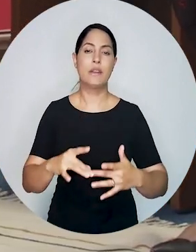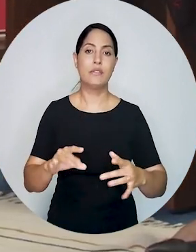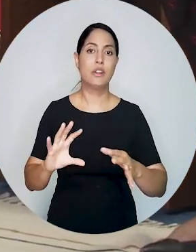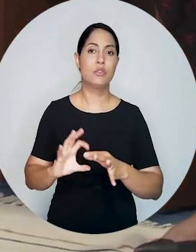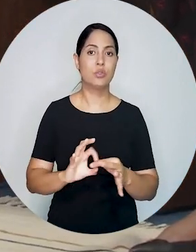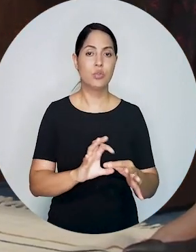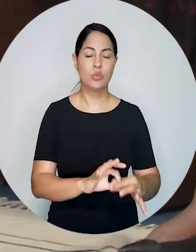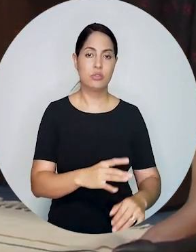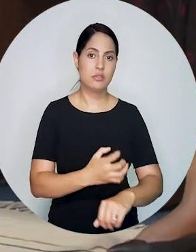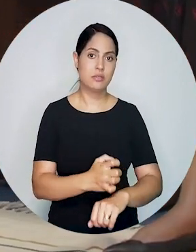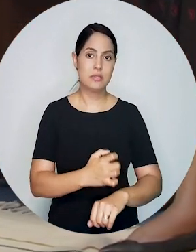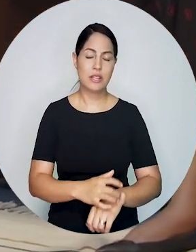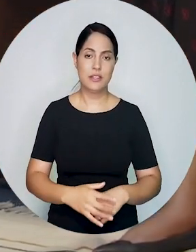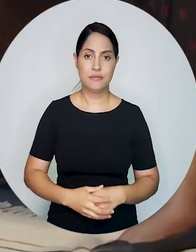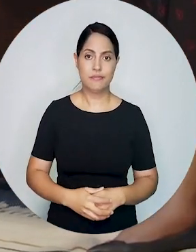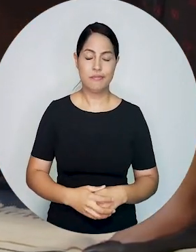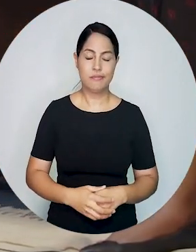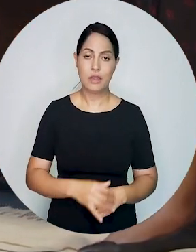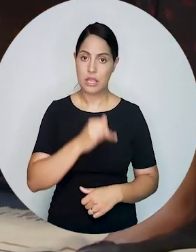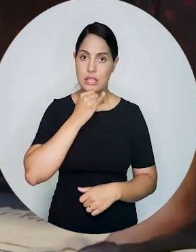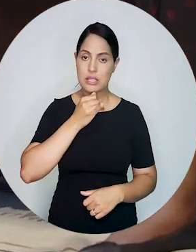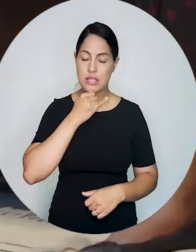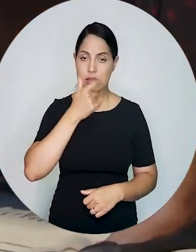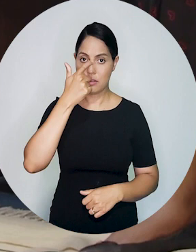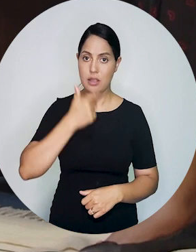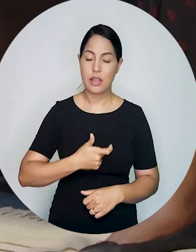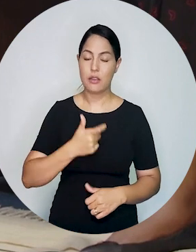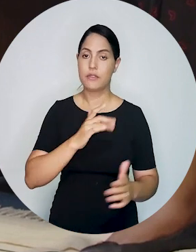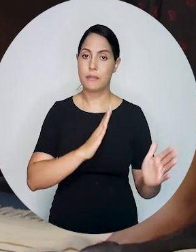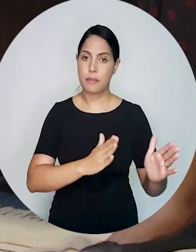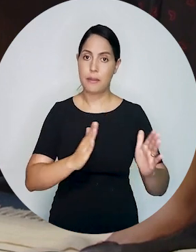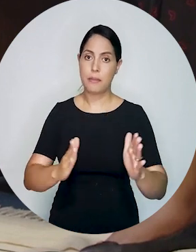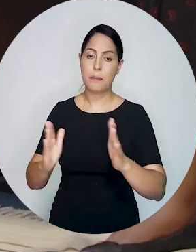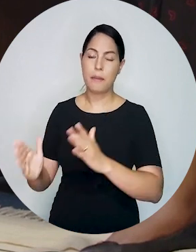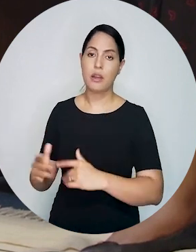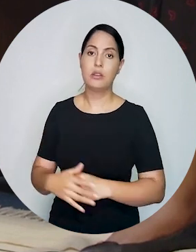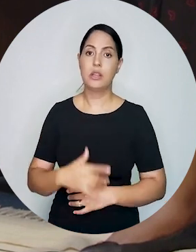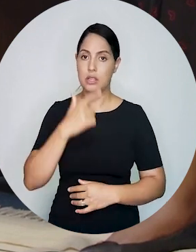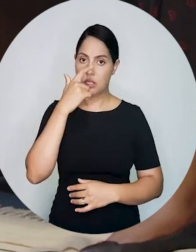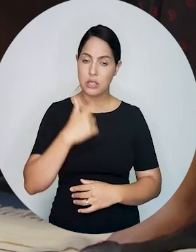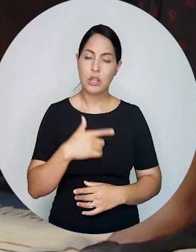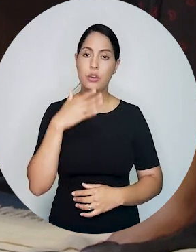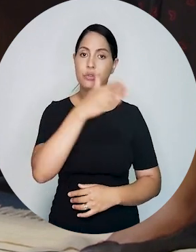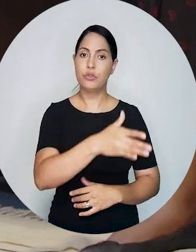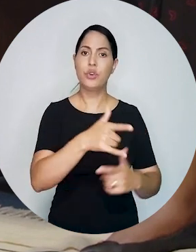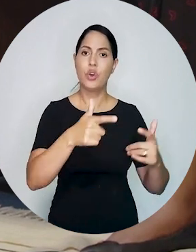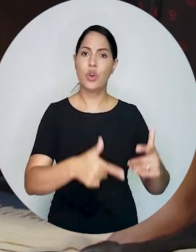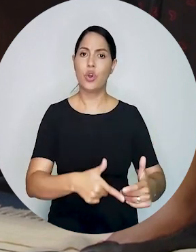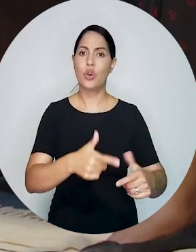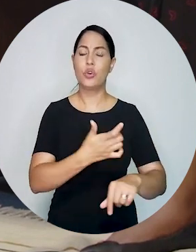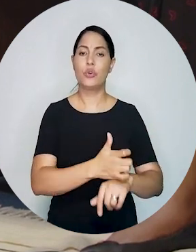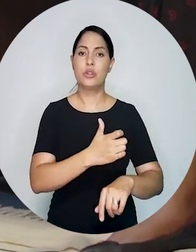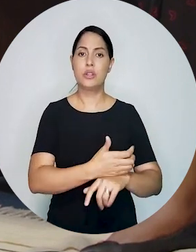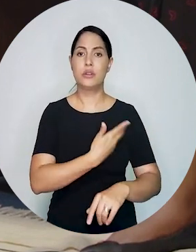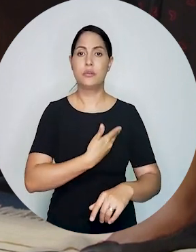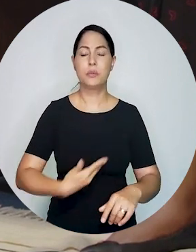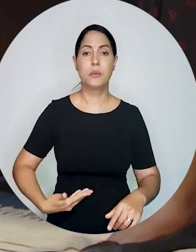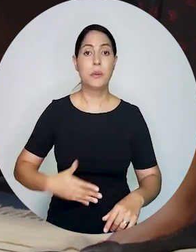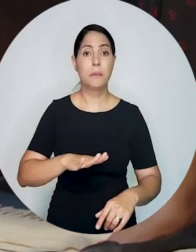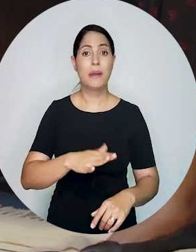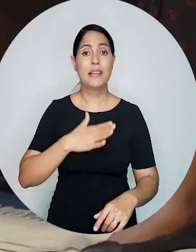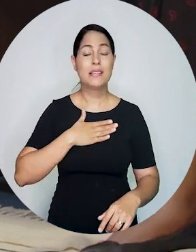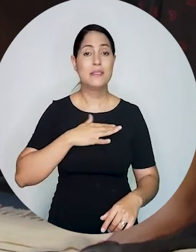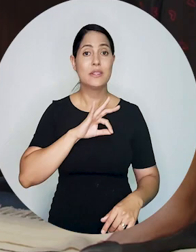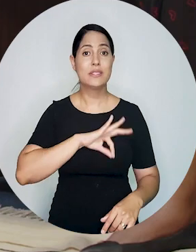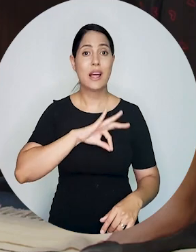estágio. A maior parte, por exemplo, a minha parte eu fiz esse processo que você falou. Fui fazer um estágio em órgão público,